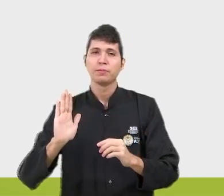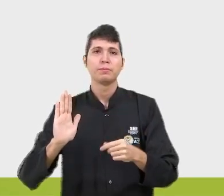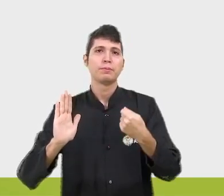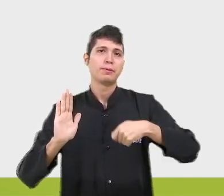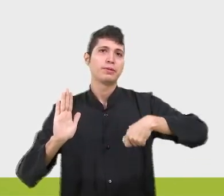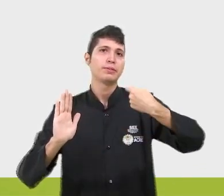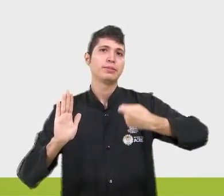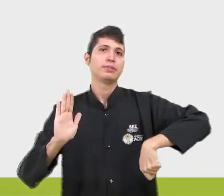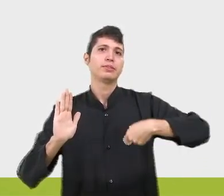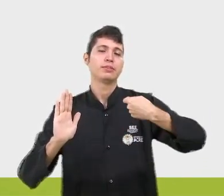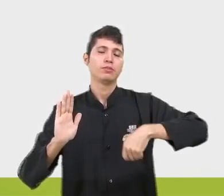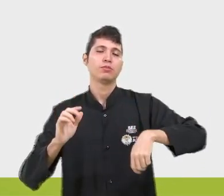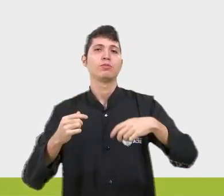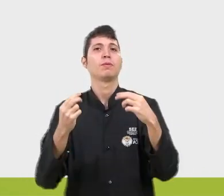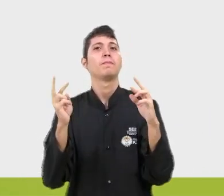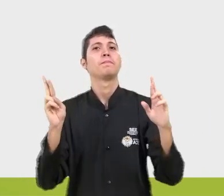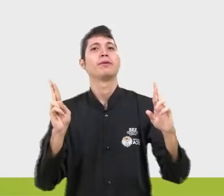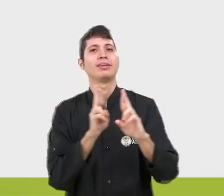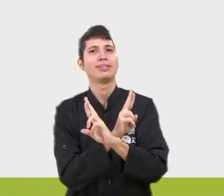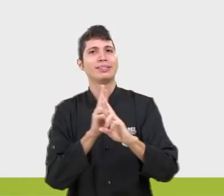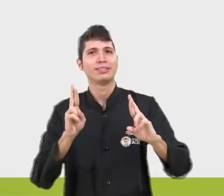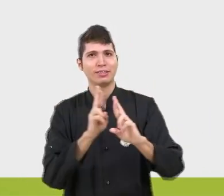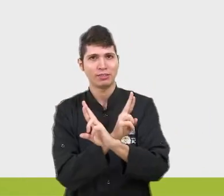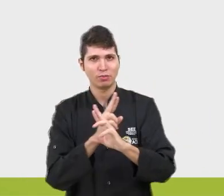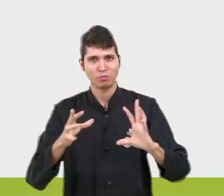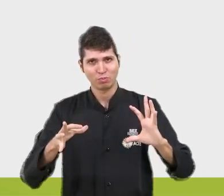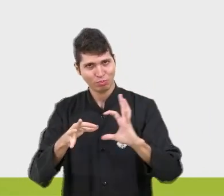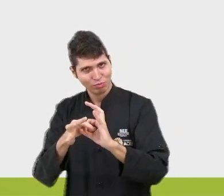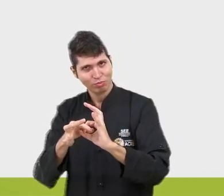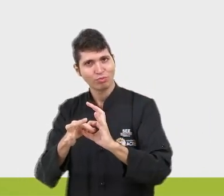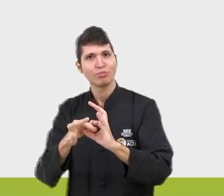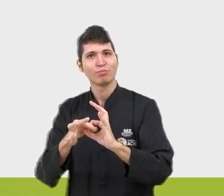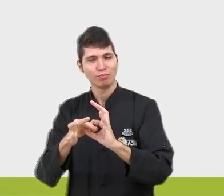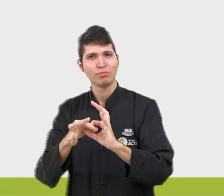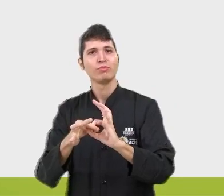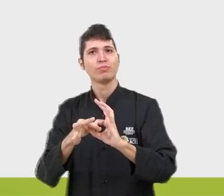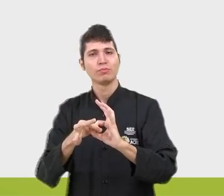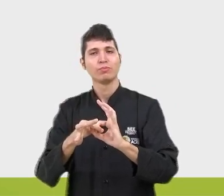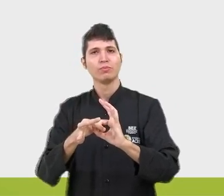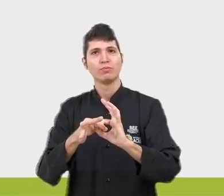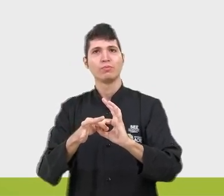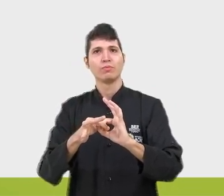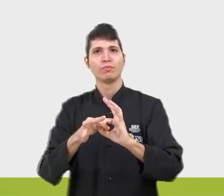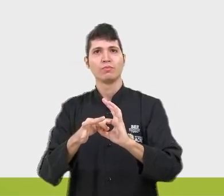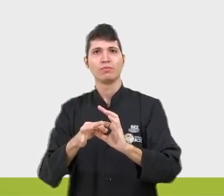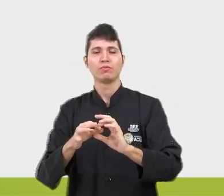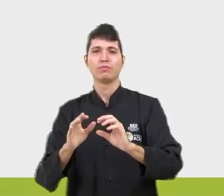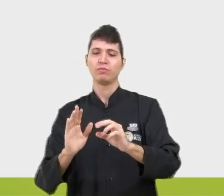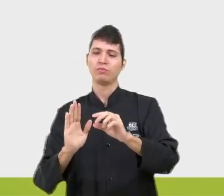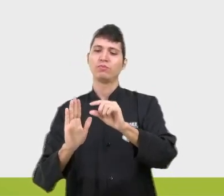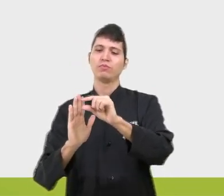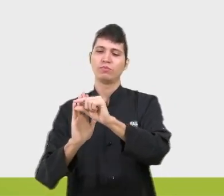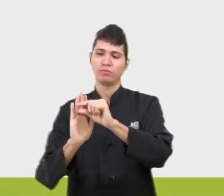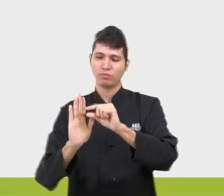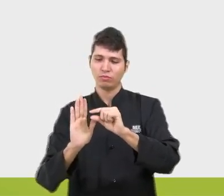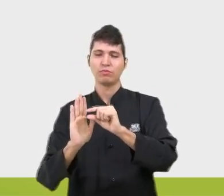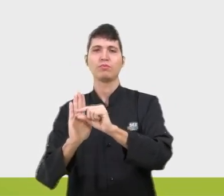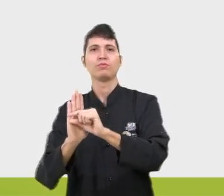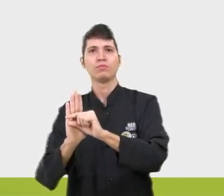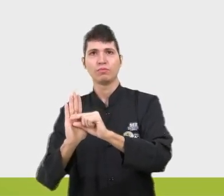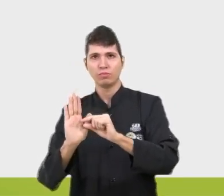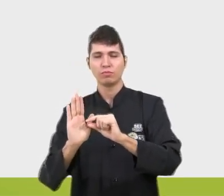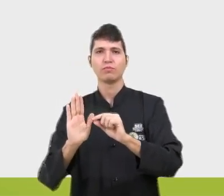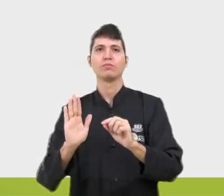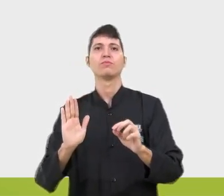ter uma relação entre eles. Então, para você iniciar cada um desses parágrafos, você vai ter que utilizar